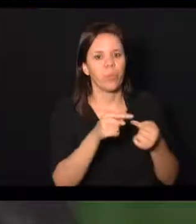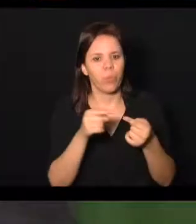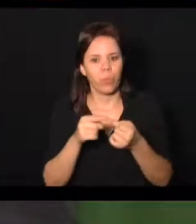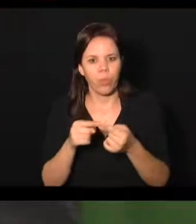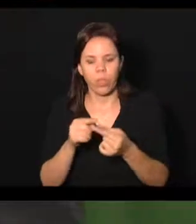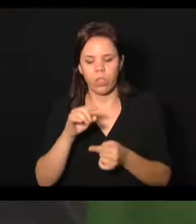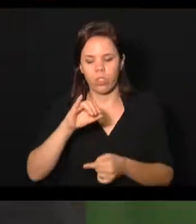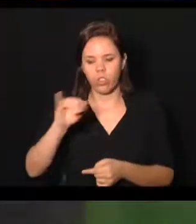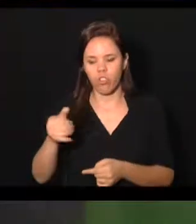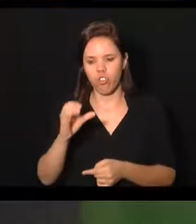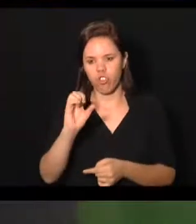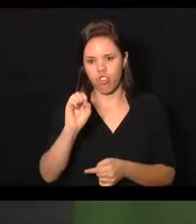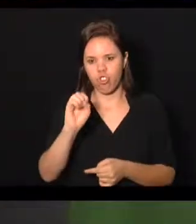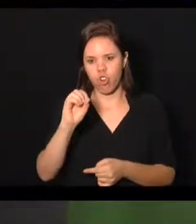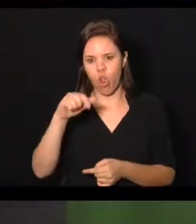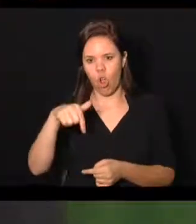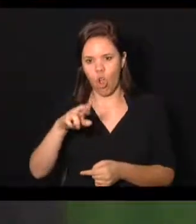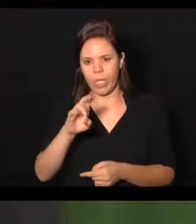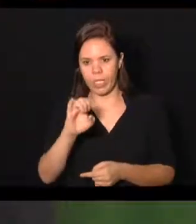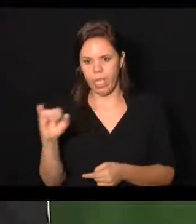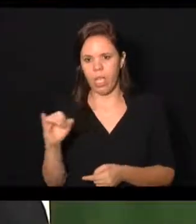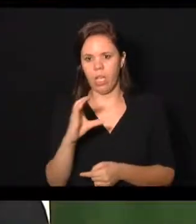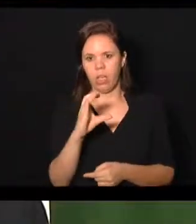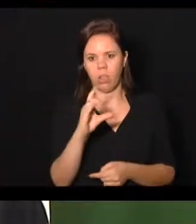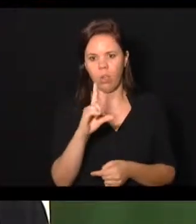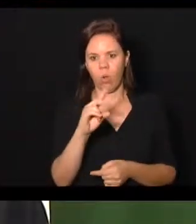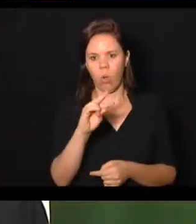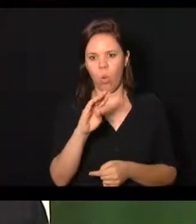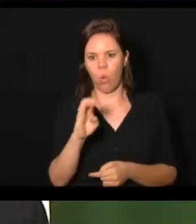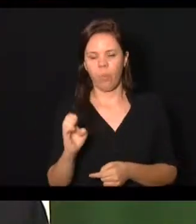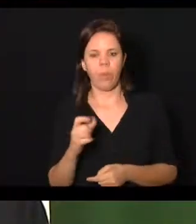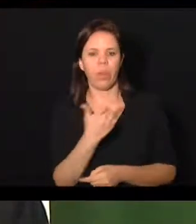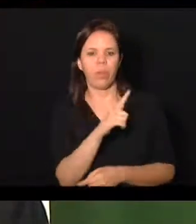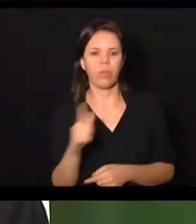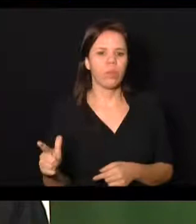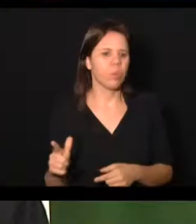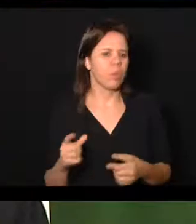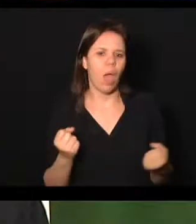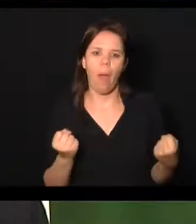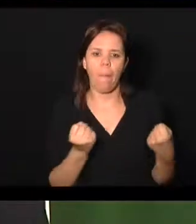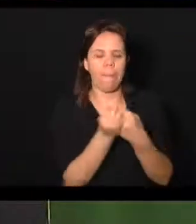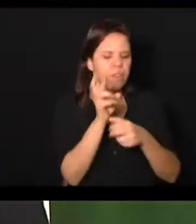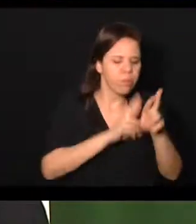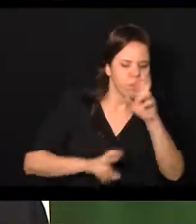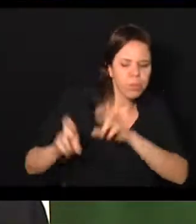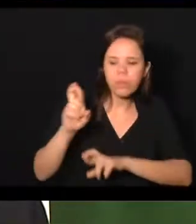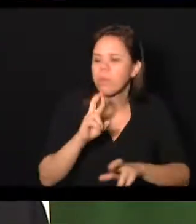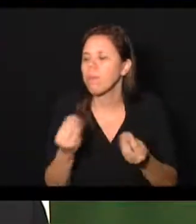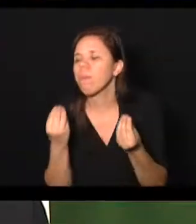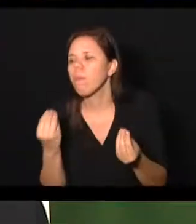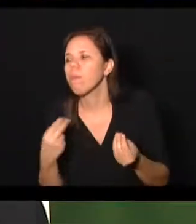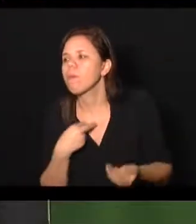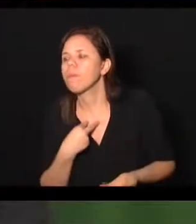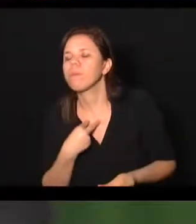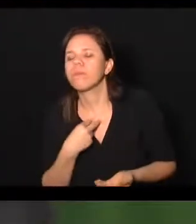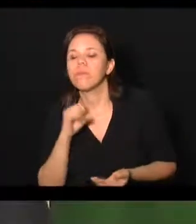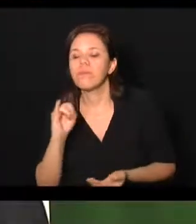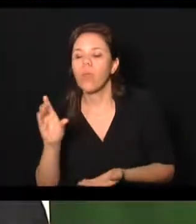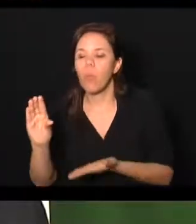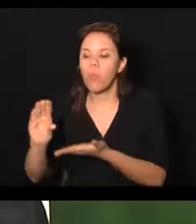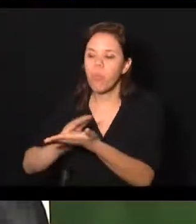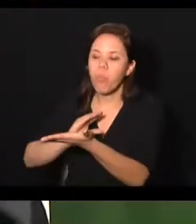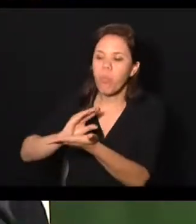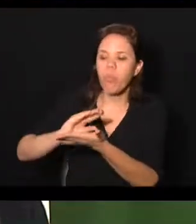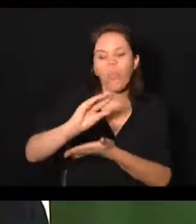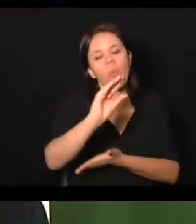Jockey Club. Porque aquele adquirente, ele não tem braço, ele não tem como fazer a fiscalização se o dinheiro foi ou